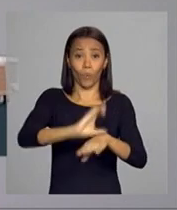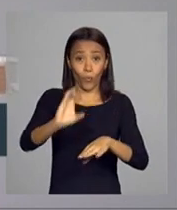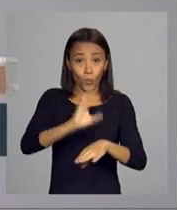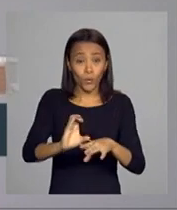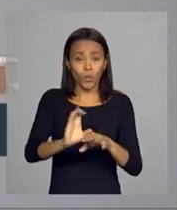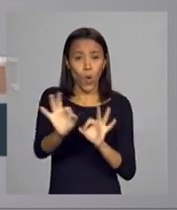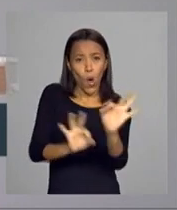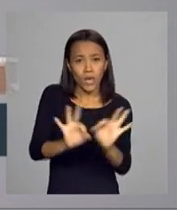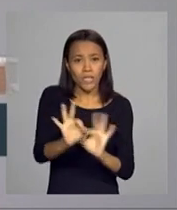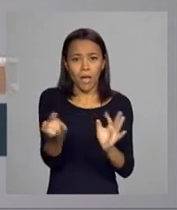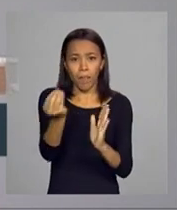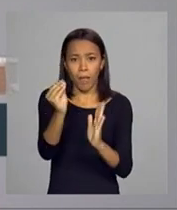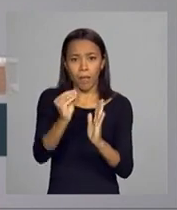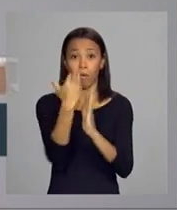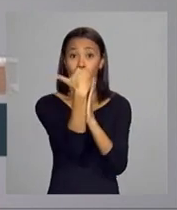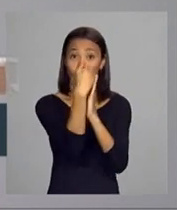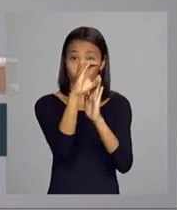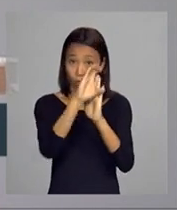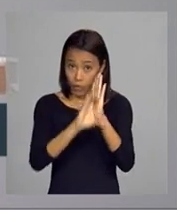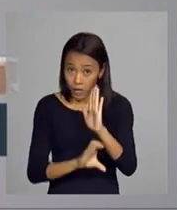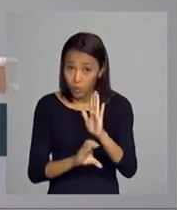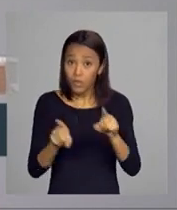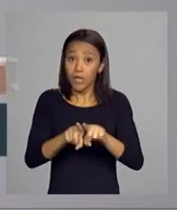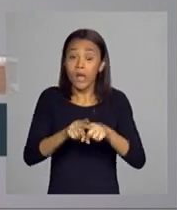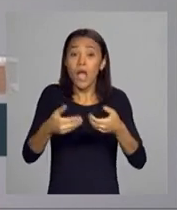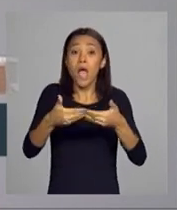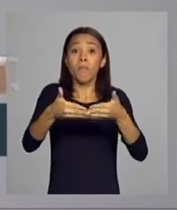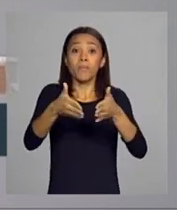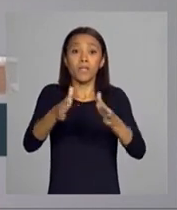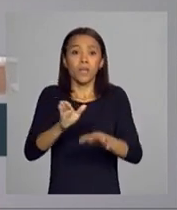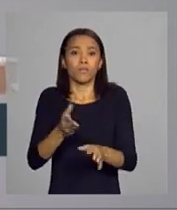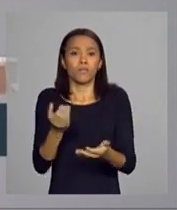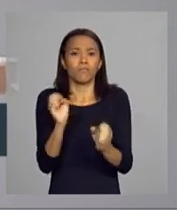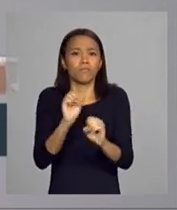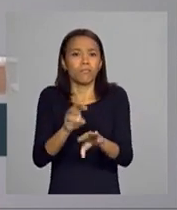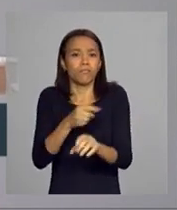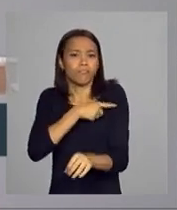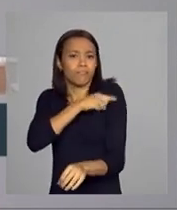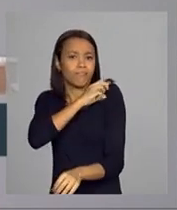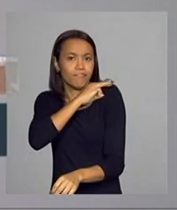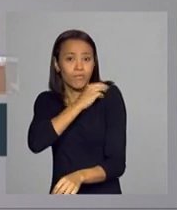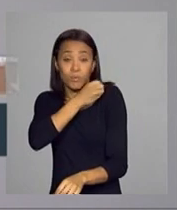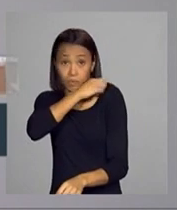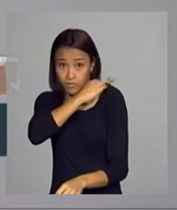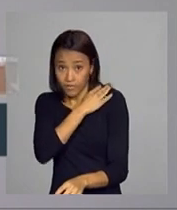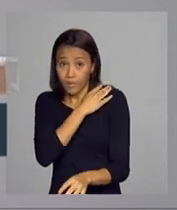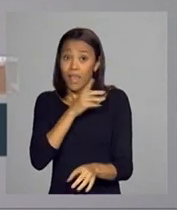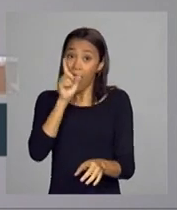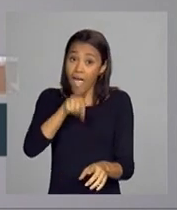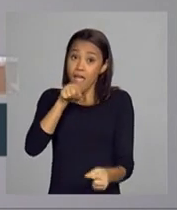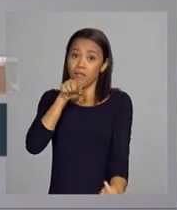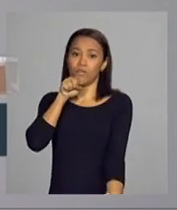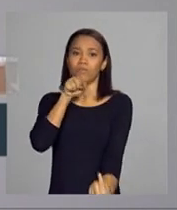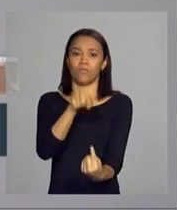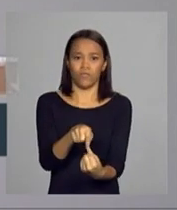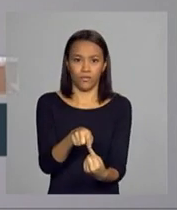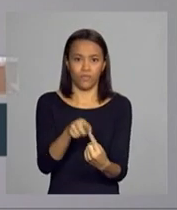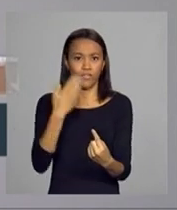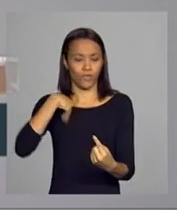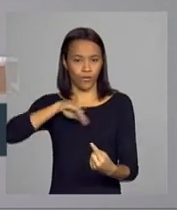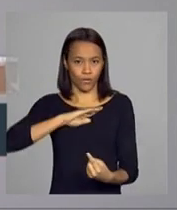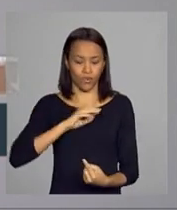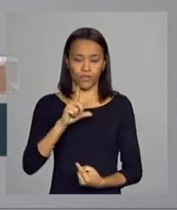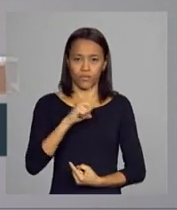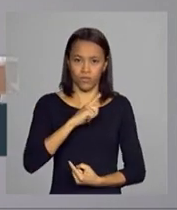currículo, ampliando a questão da escolaridade, para que nós conseguíssemos chegar até aqui. Então, sem dúvida alguma, esse objetivo que nós